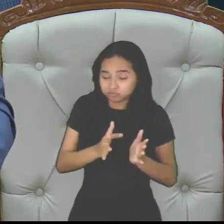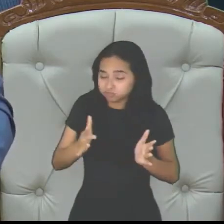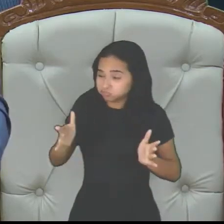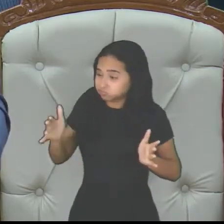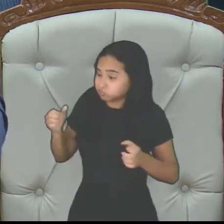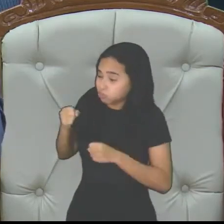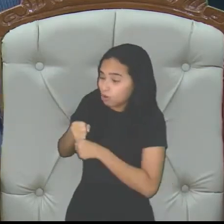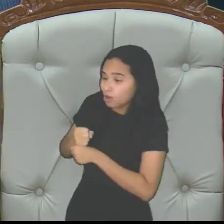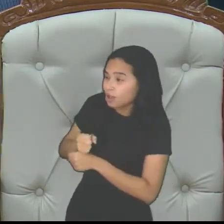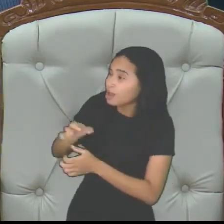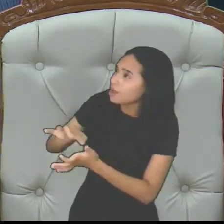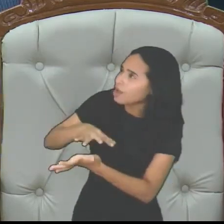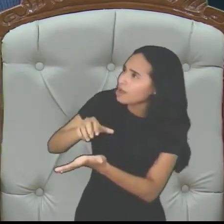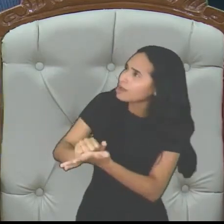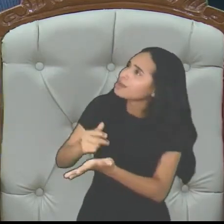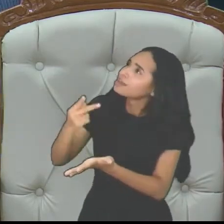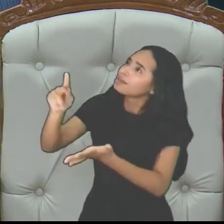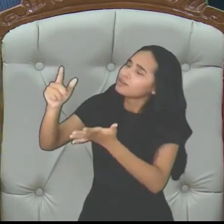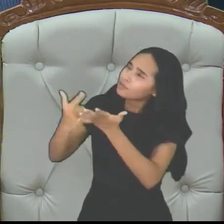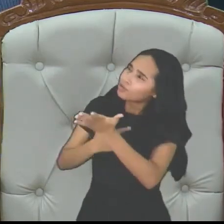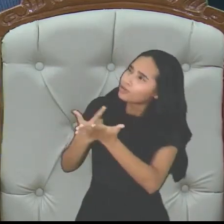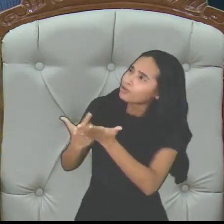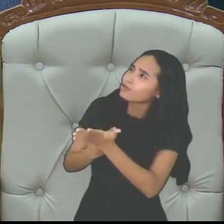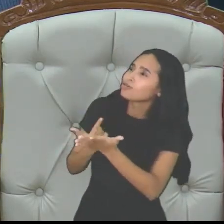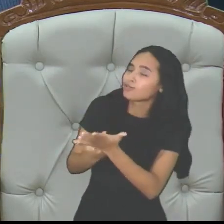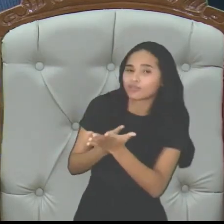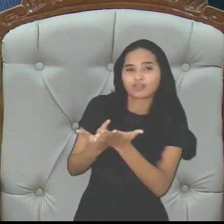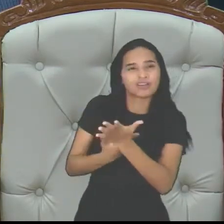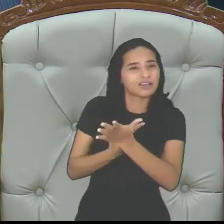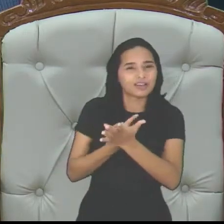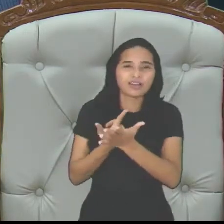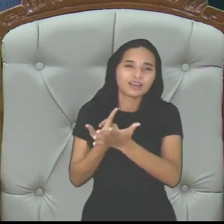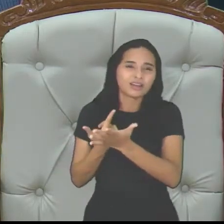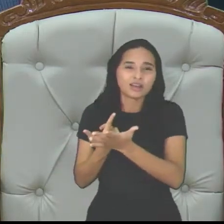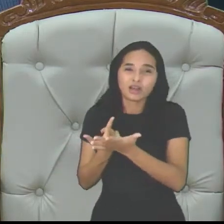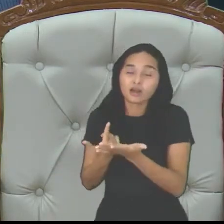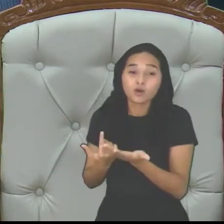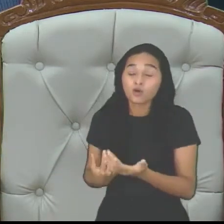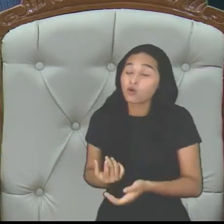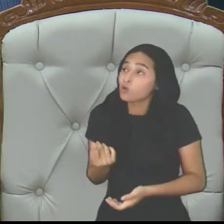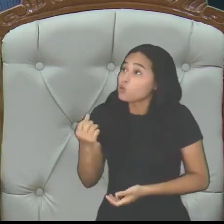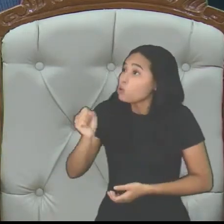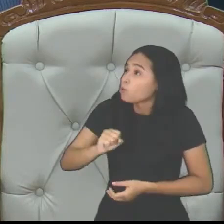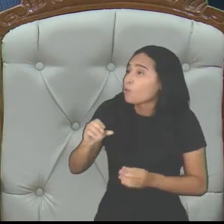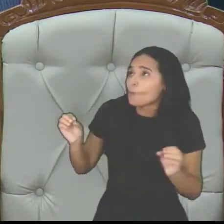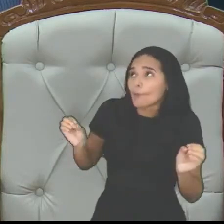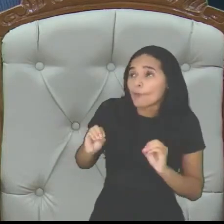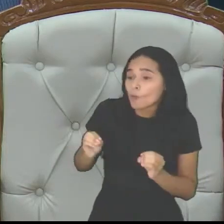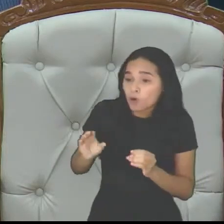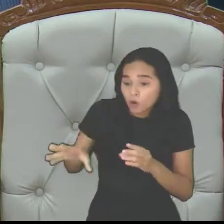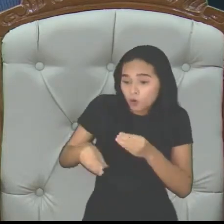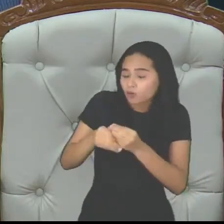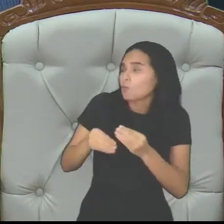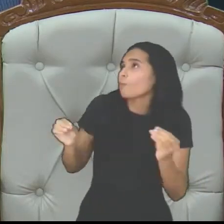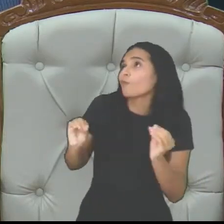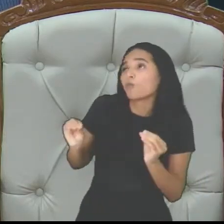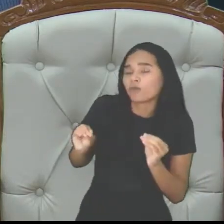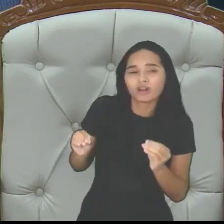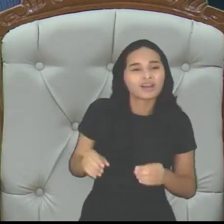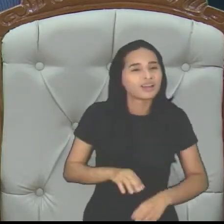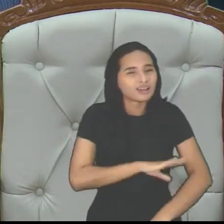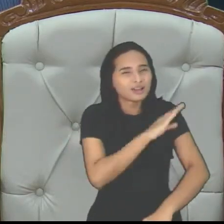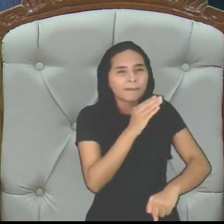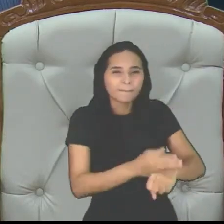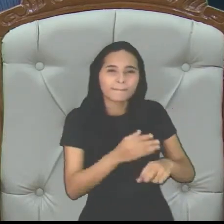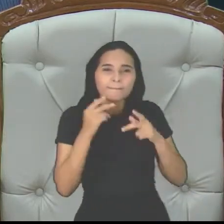registrados no teu livro, não passa nem sequer 1 milímetro a mais. Lá no Sermão do Monte, no capítulo